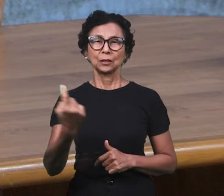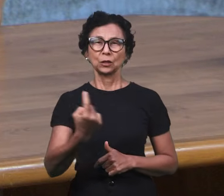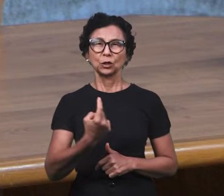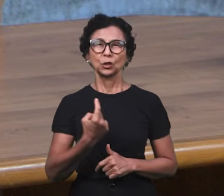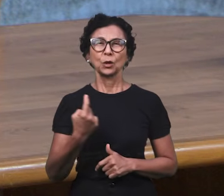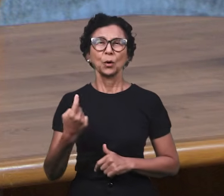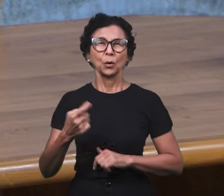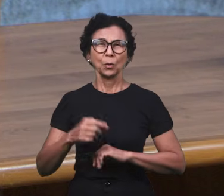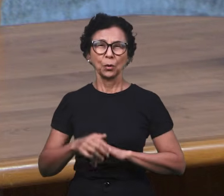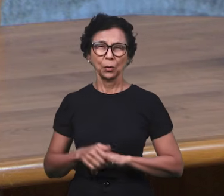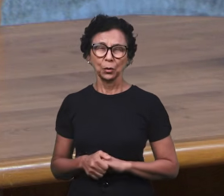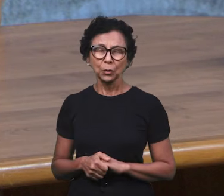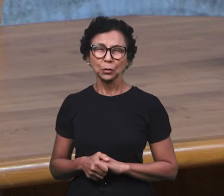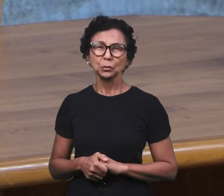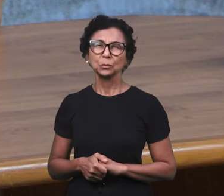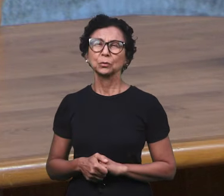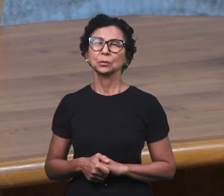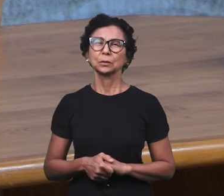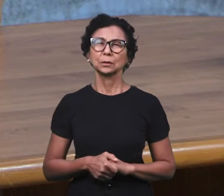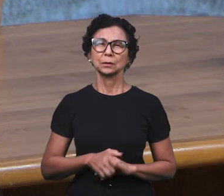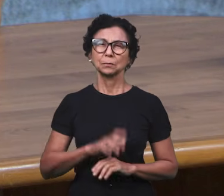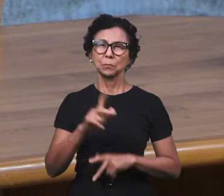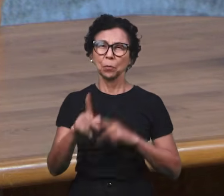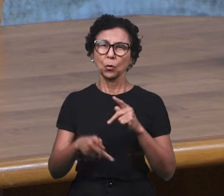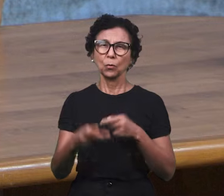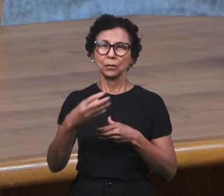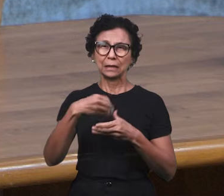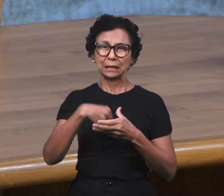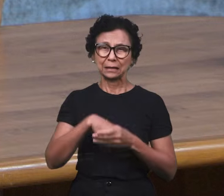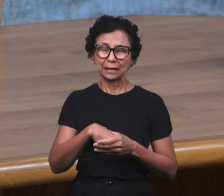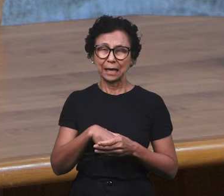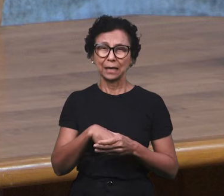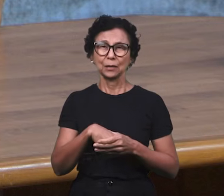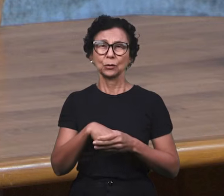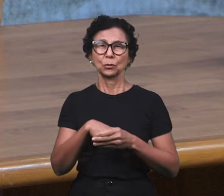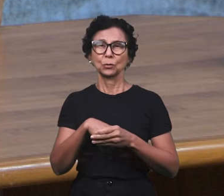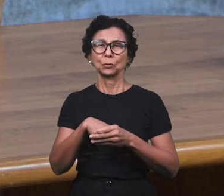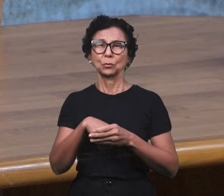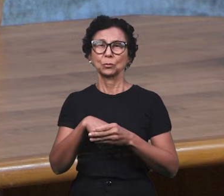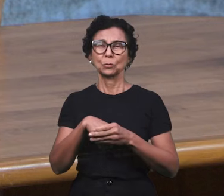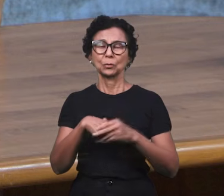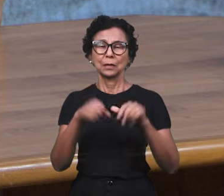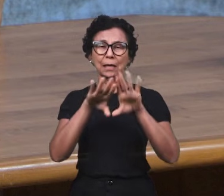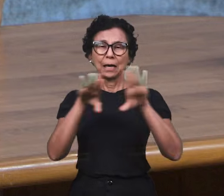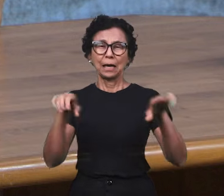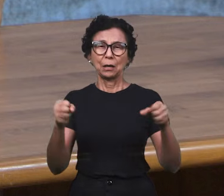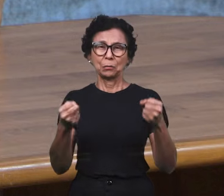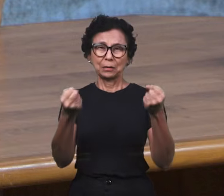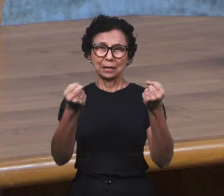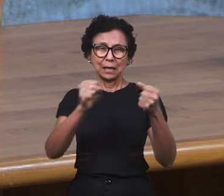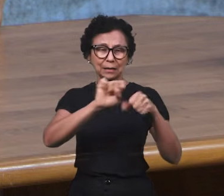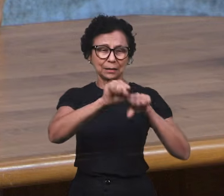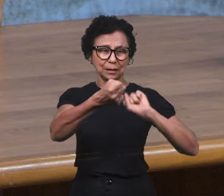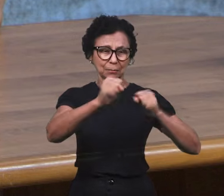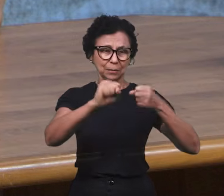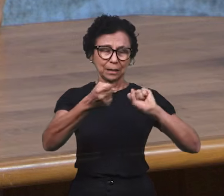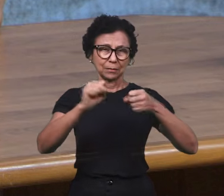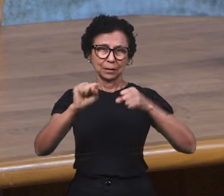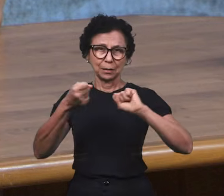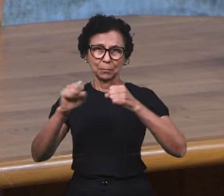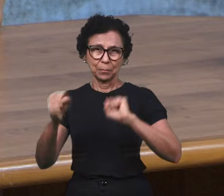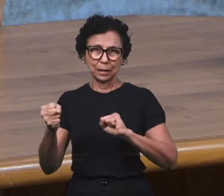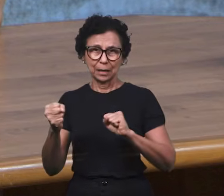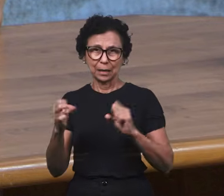os altares que havia em Jerusalém. Também tiraram todos os vasos de incenso